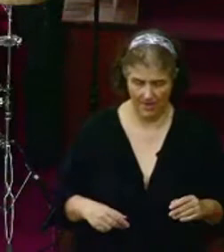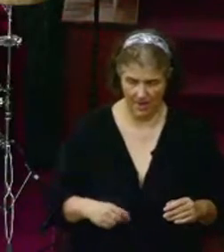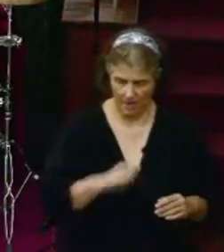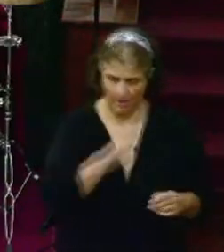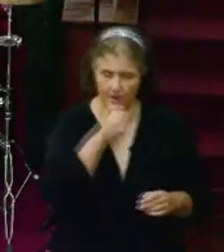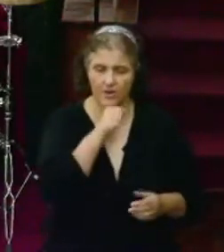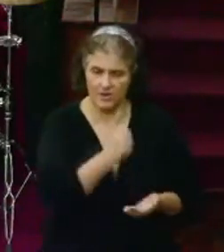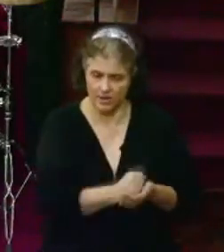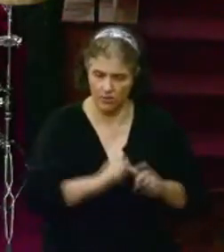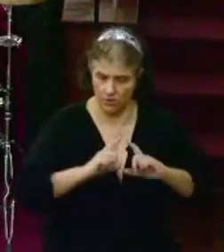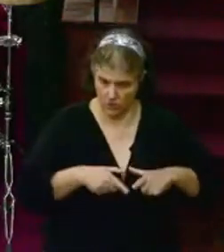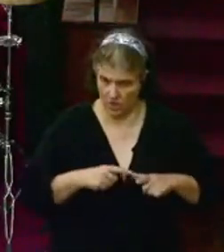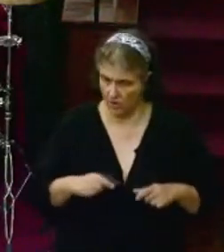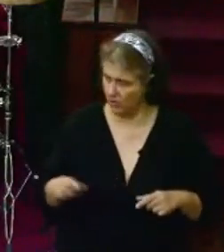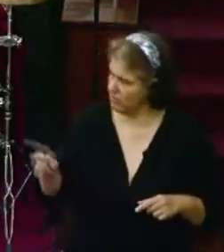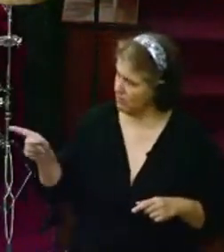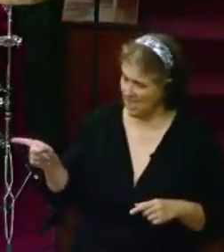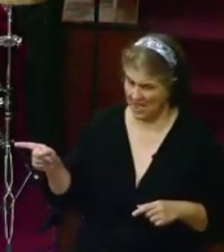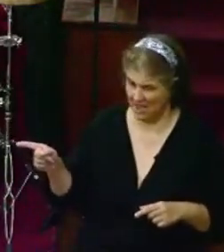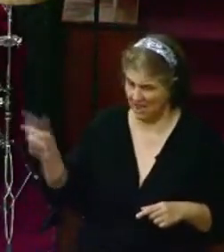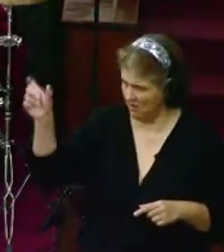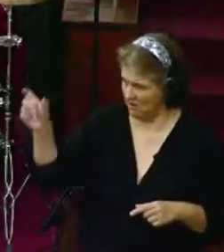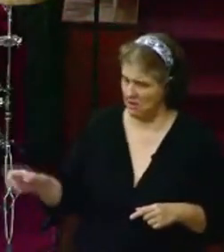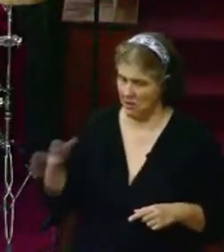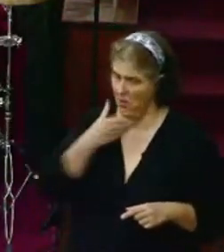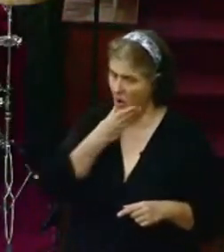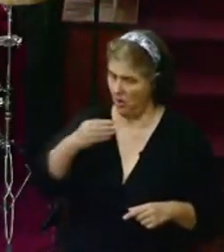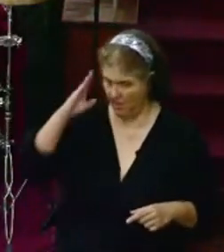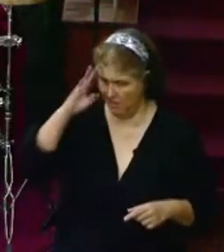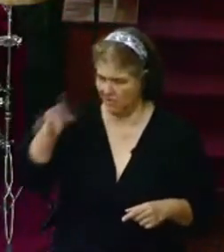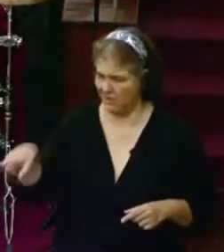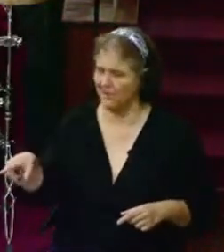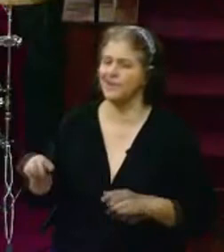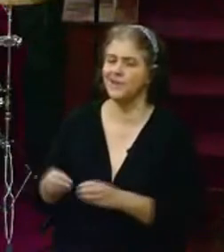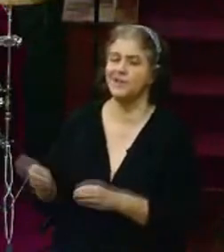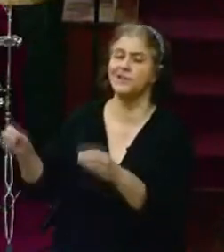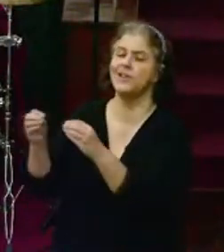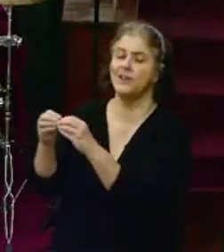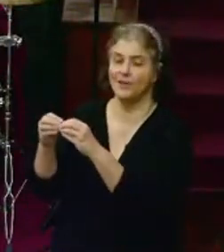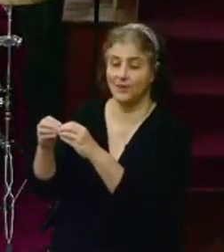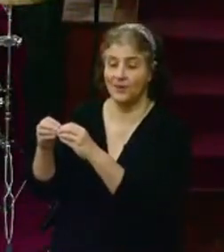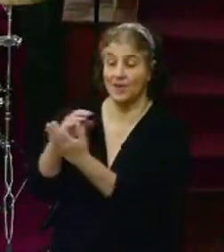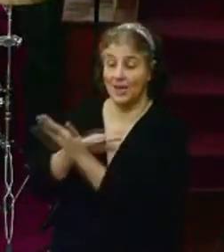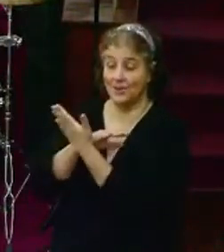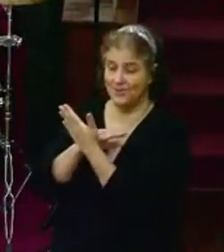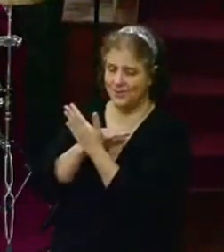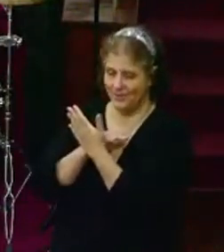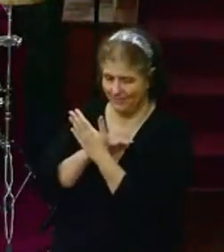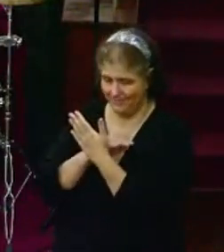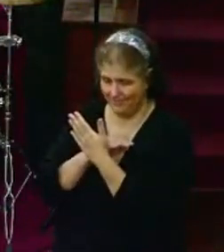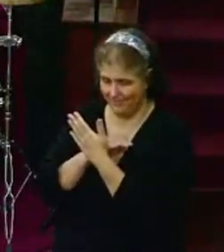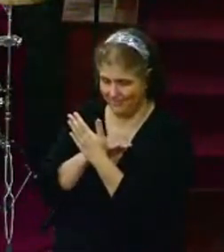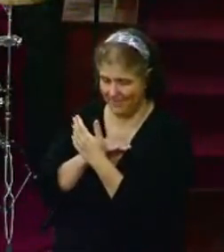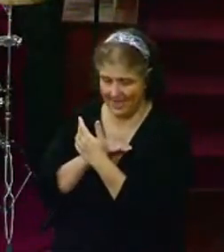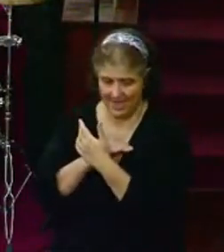Ele é digno porque ele é amigo do povo, porque ele construiu a sinagoga. Para o centurião, ele não é digno de